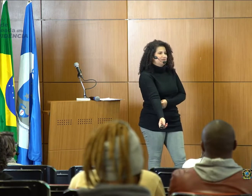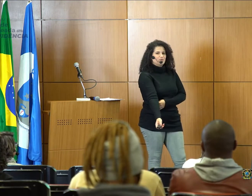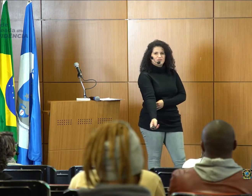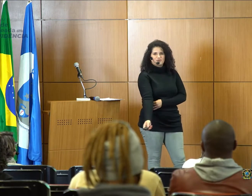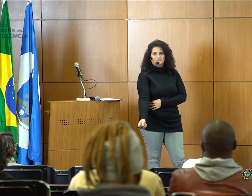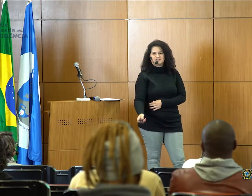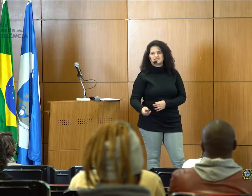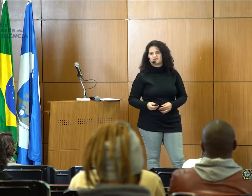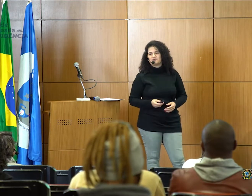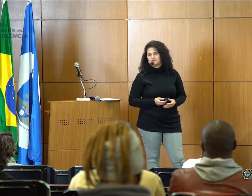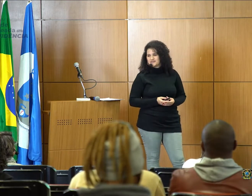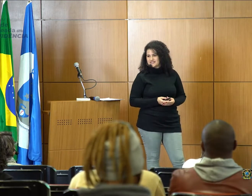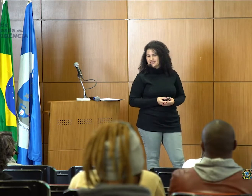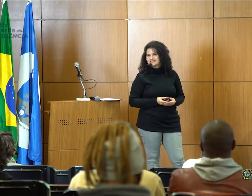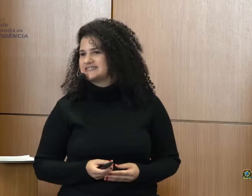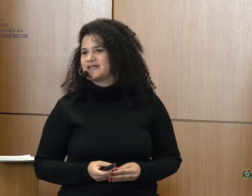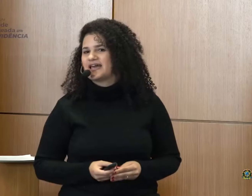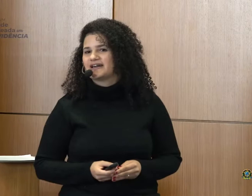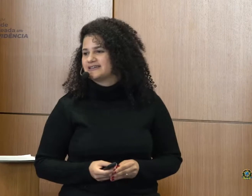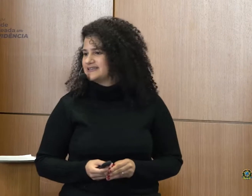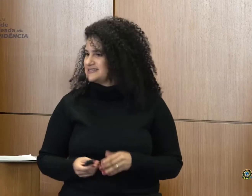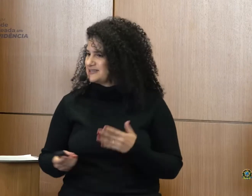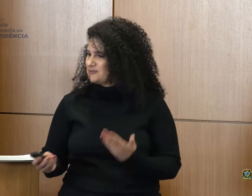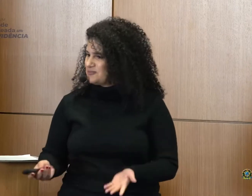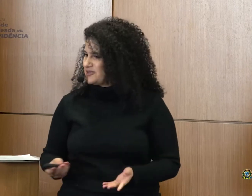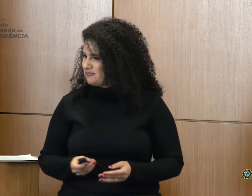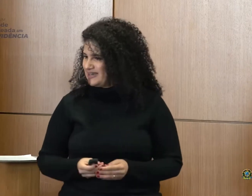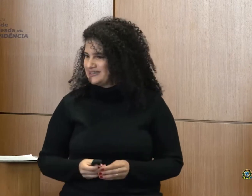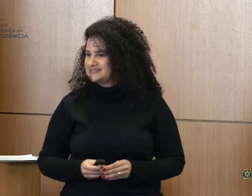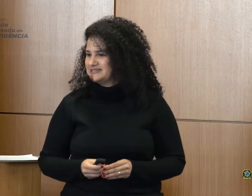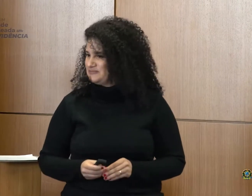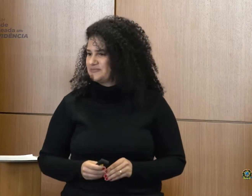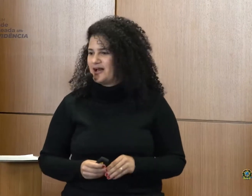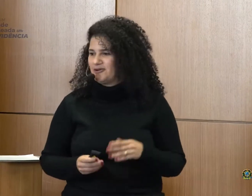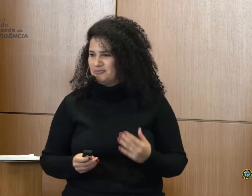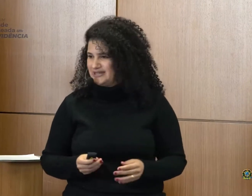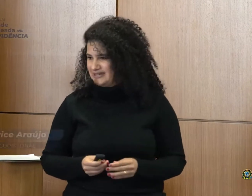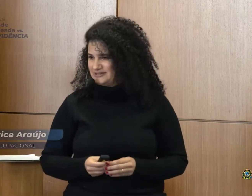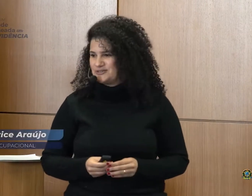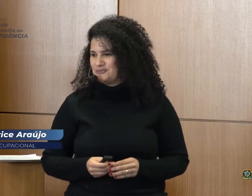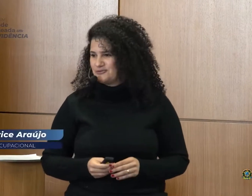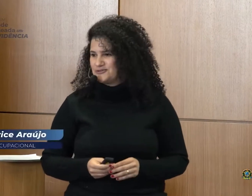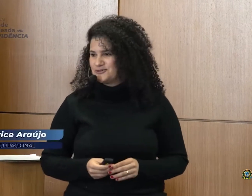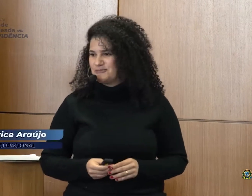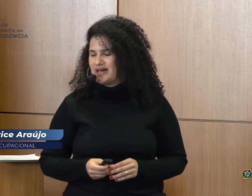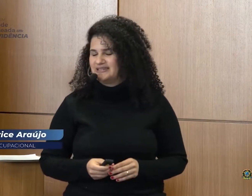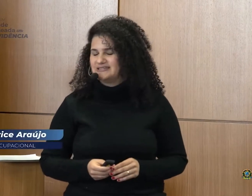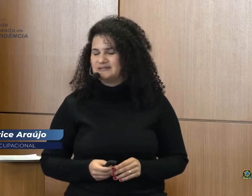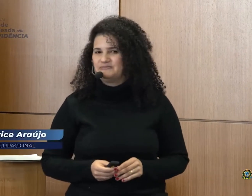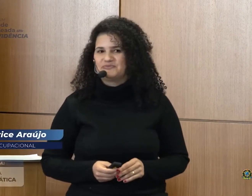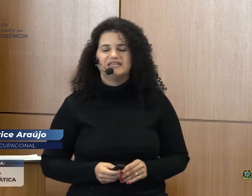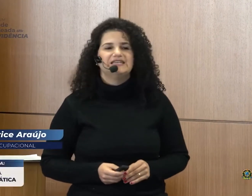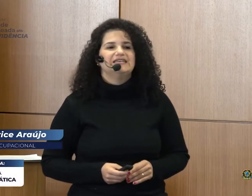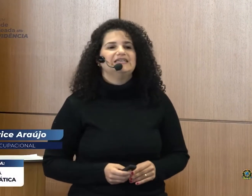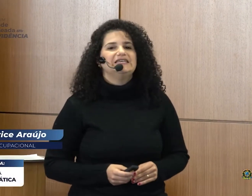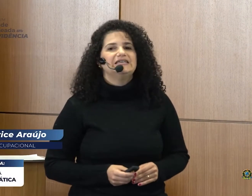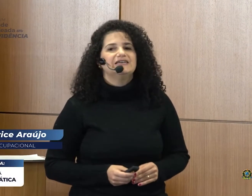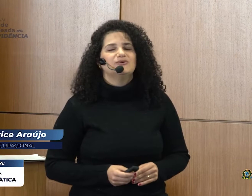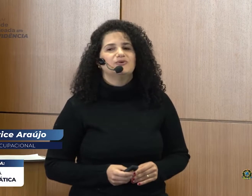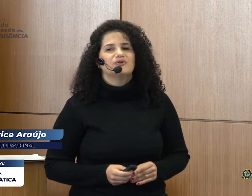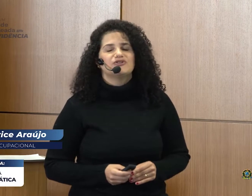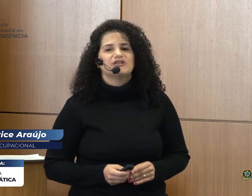eu estar aqui hoje conversando com vocês. Né, agradecer também pela palestra, aula brilhante da professora Marísia.